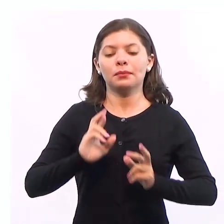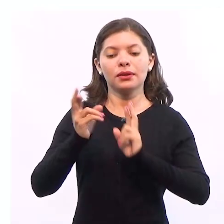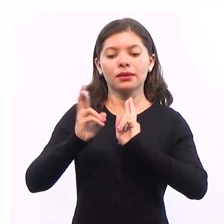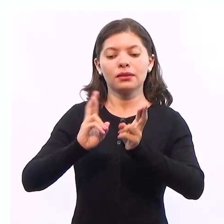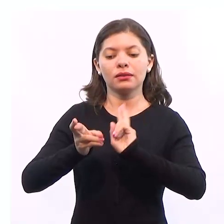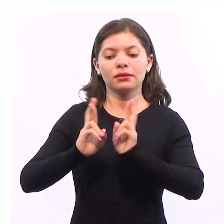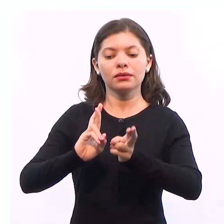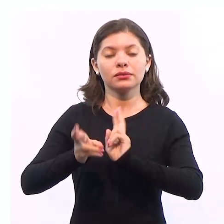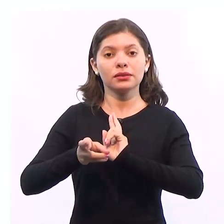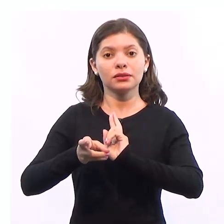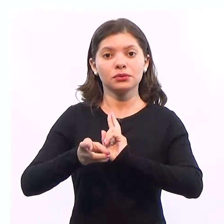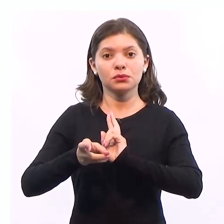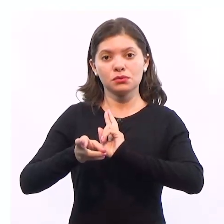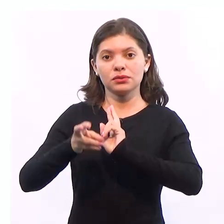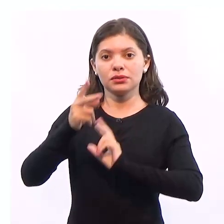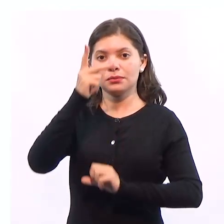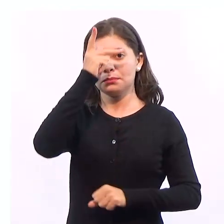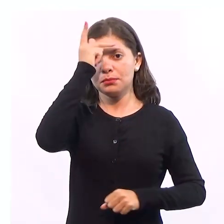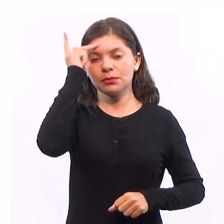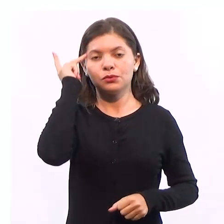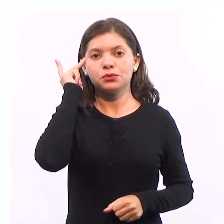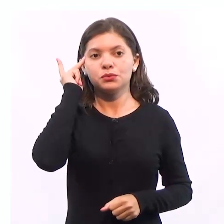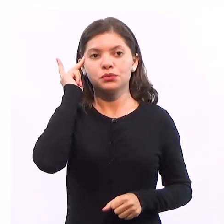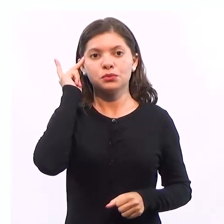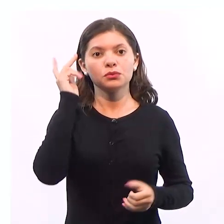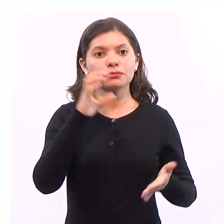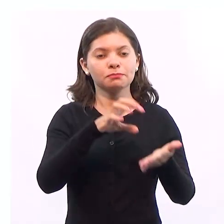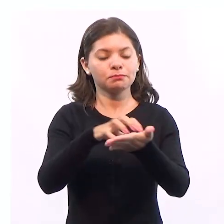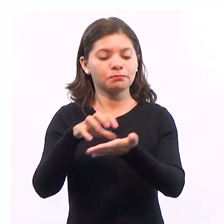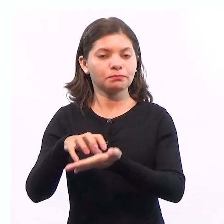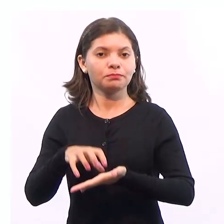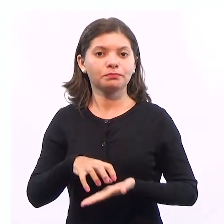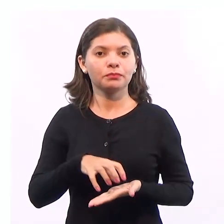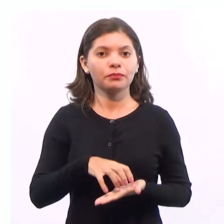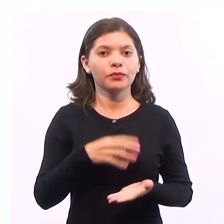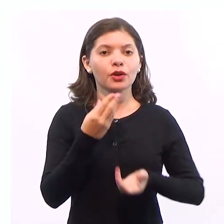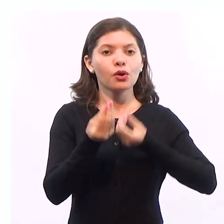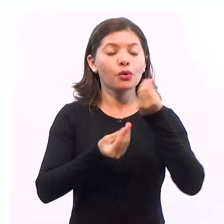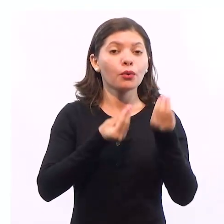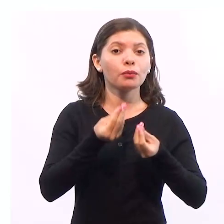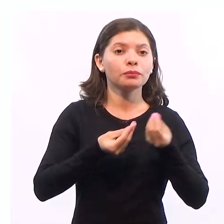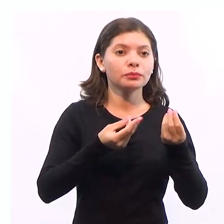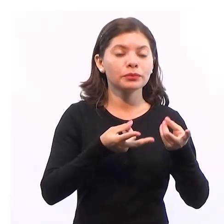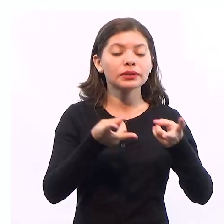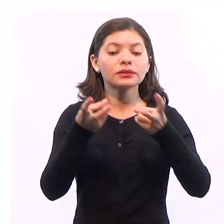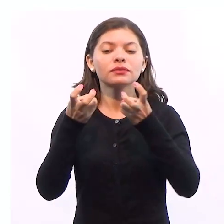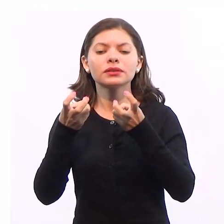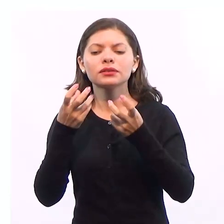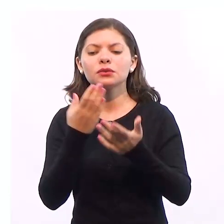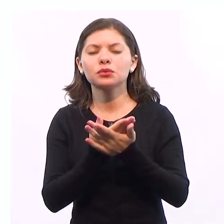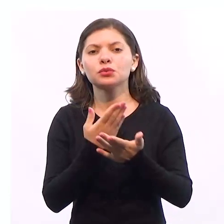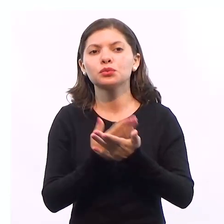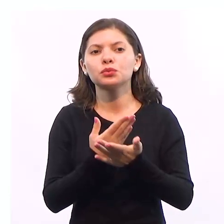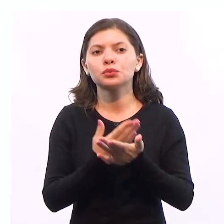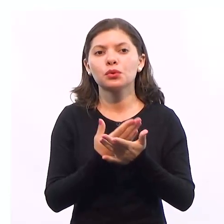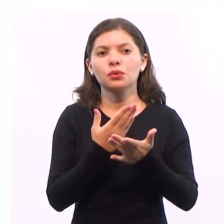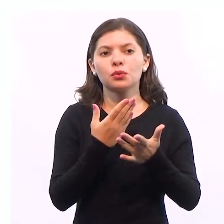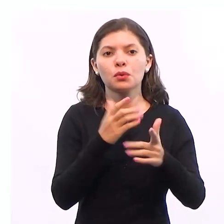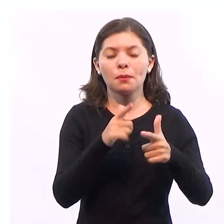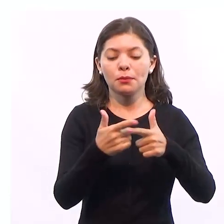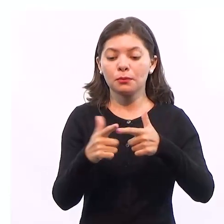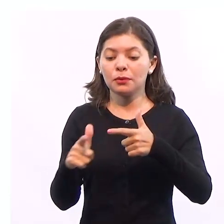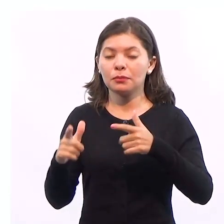ó, as relações entre as pessoas numa organização, pela identificação e estudo de problemas